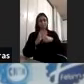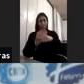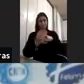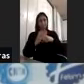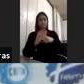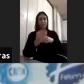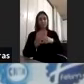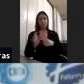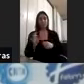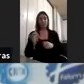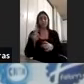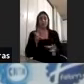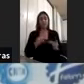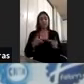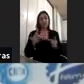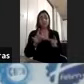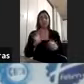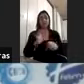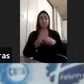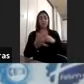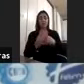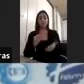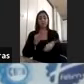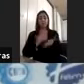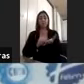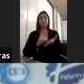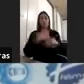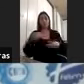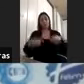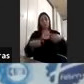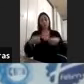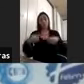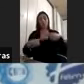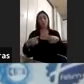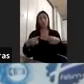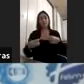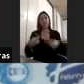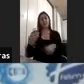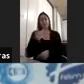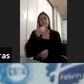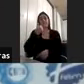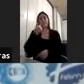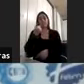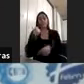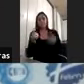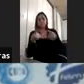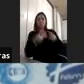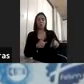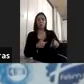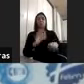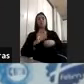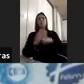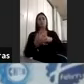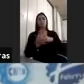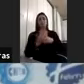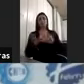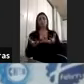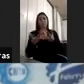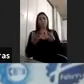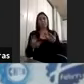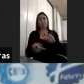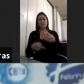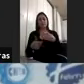mas é em função também da falta de uma política efetiva que possa combater esse vírus letal. Eu quero que você fale sobre a ação das centrais.